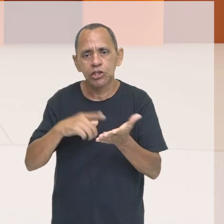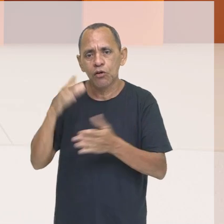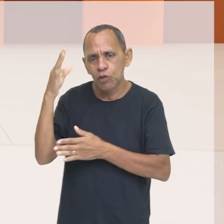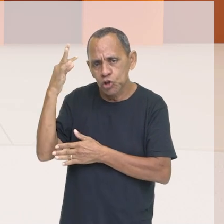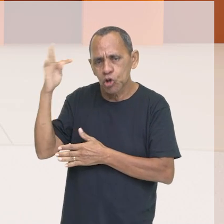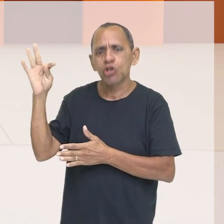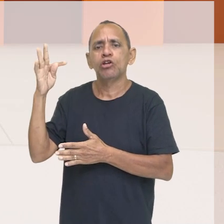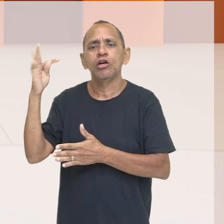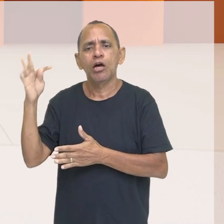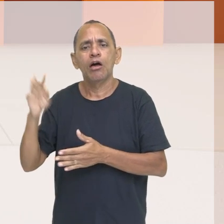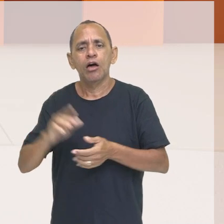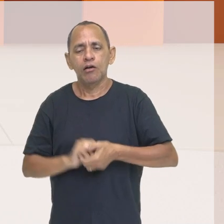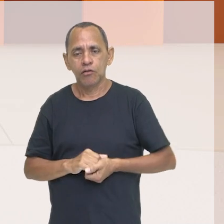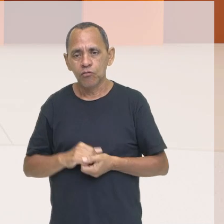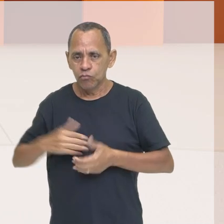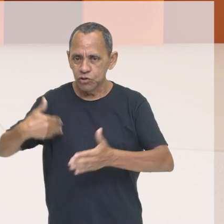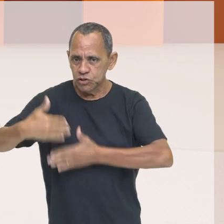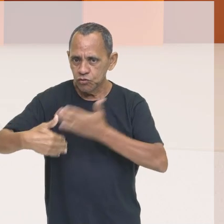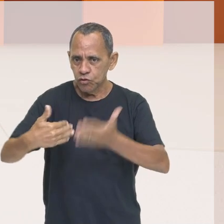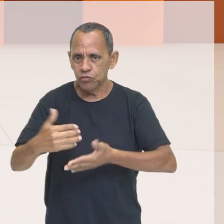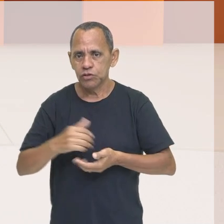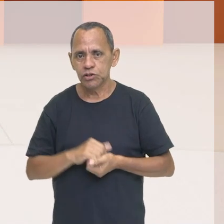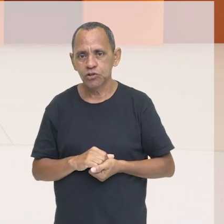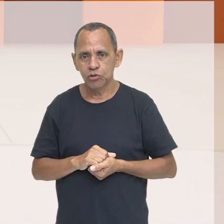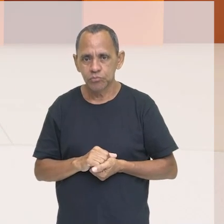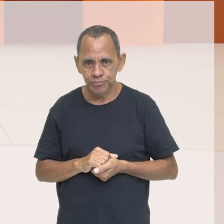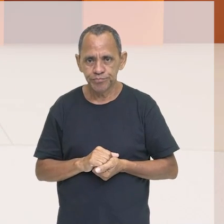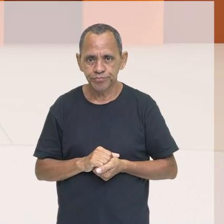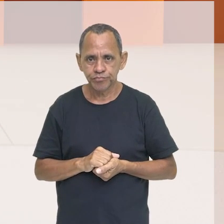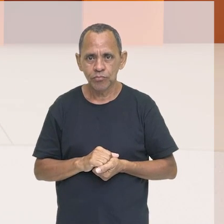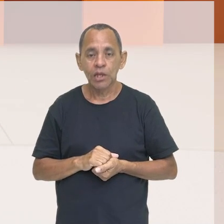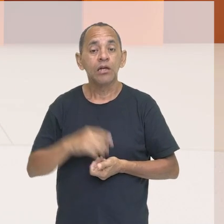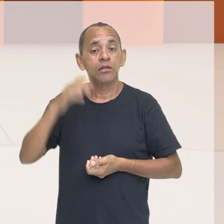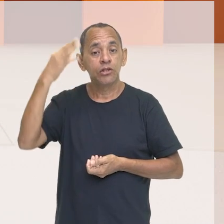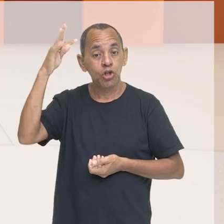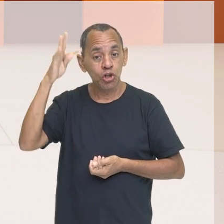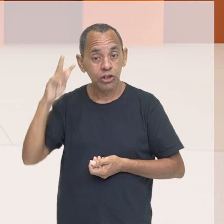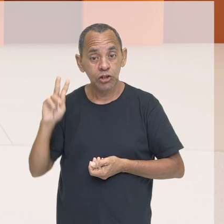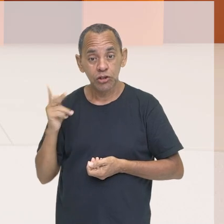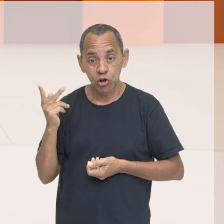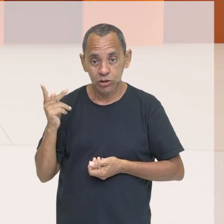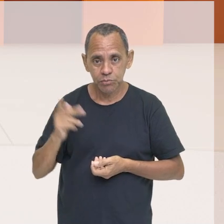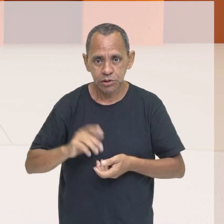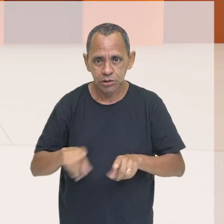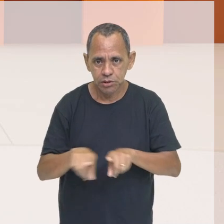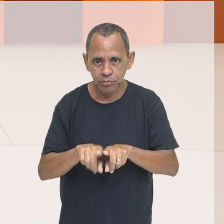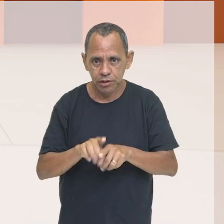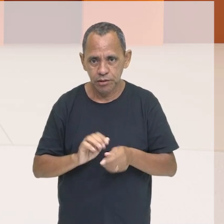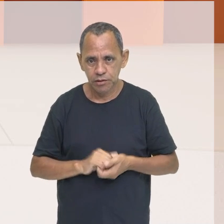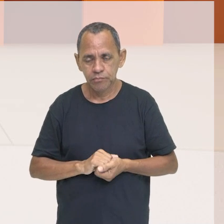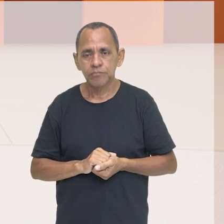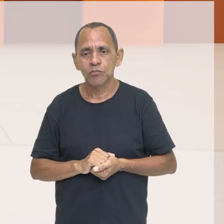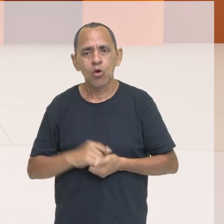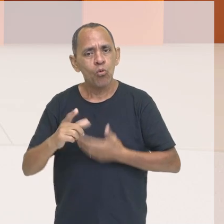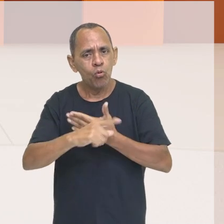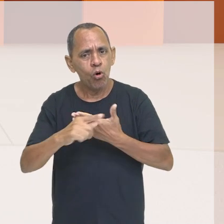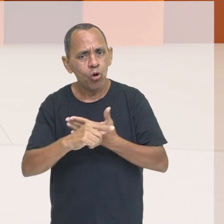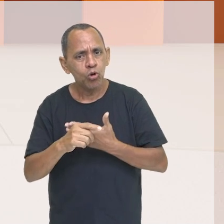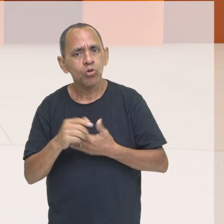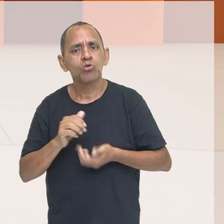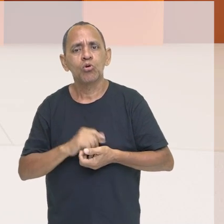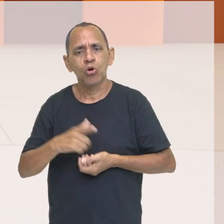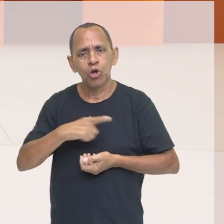chamada de teoria do reconhecimento. Tá? Muito bem. Axel Honneth parte da ideia de que